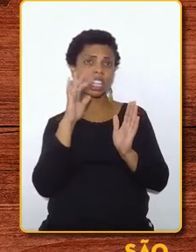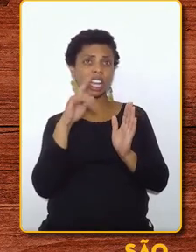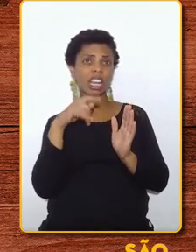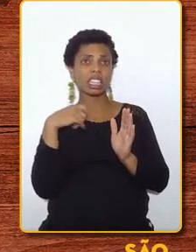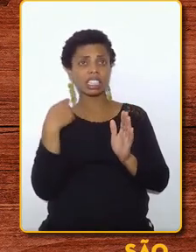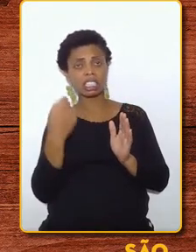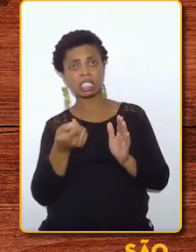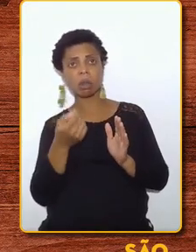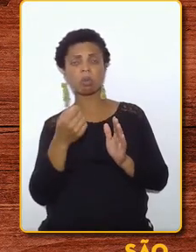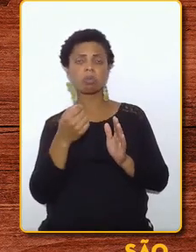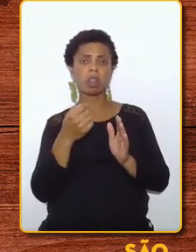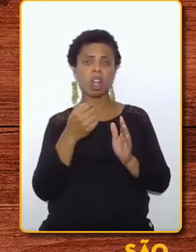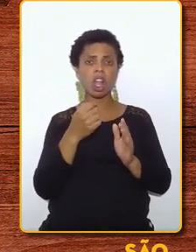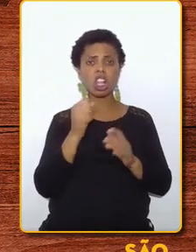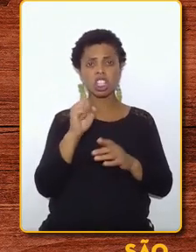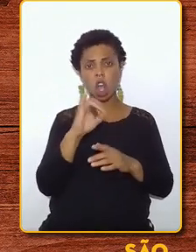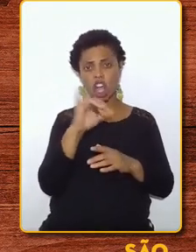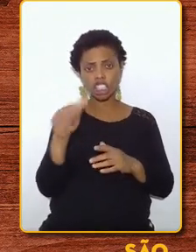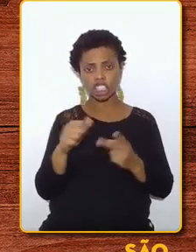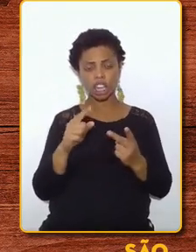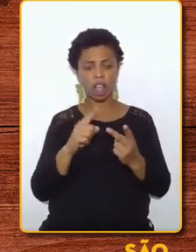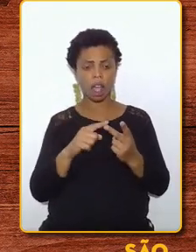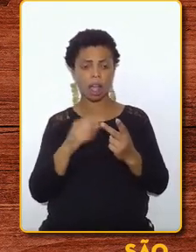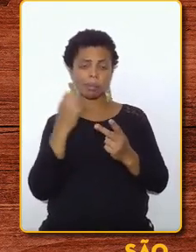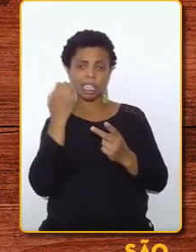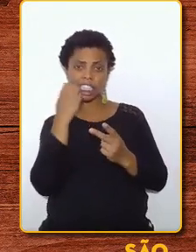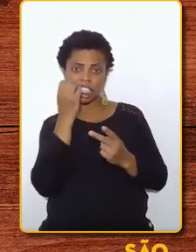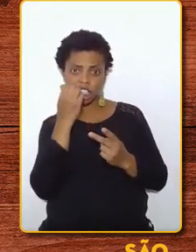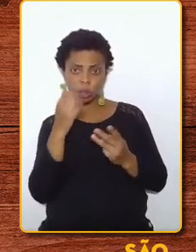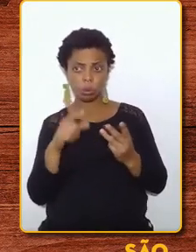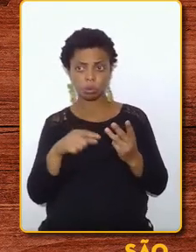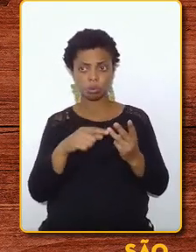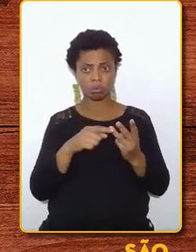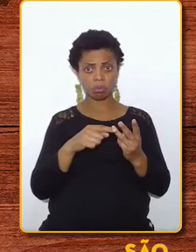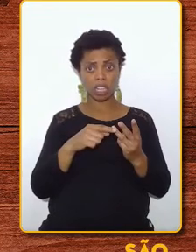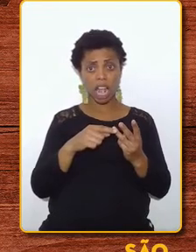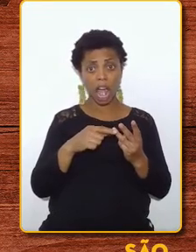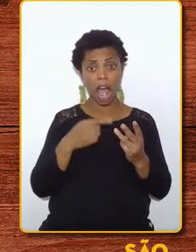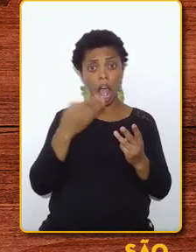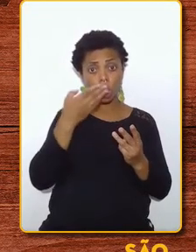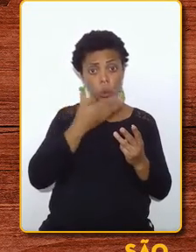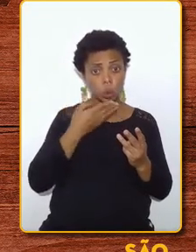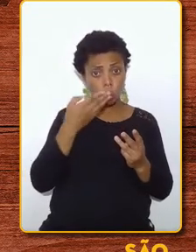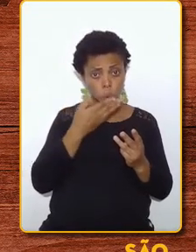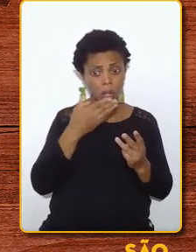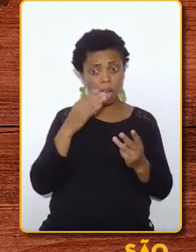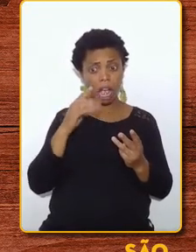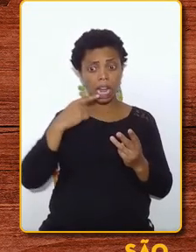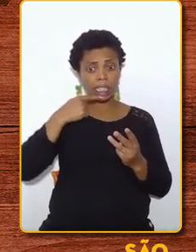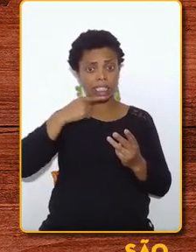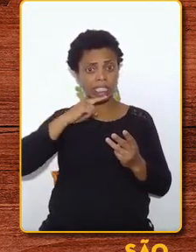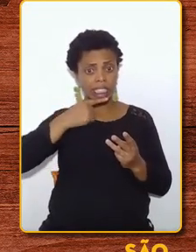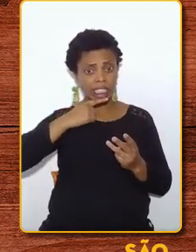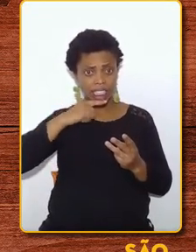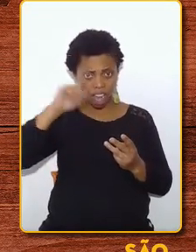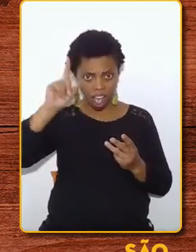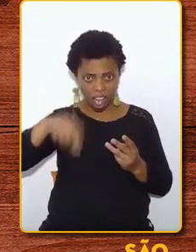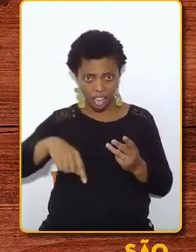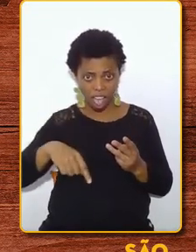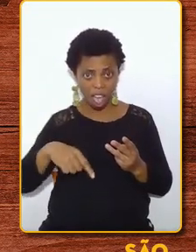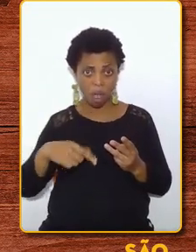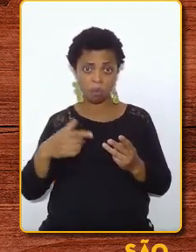milho e cana-de-açúcar de grande produtor de comida, né? Então, é um grande produtor